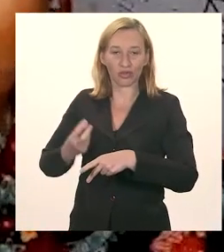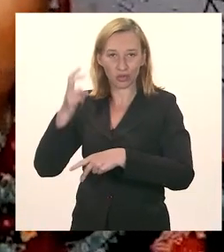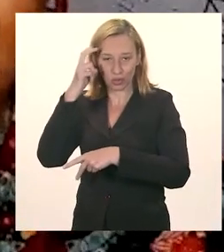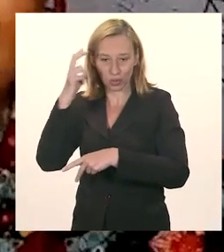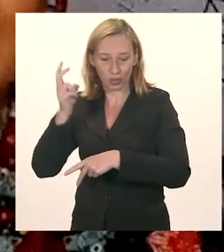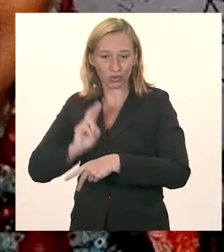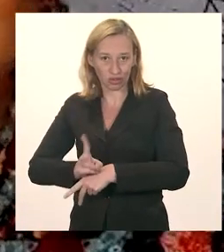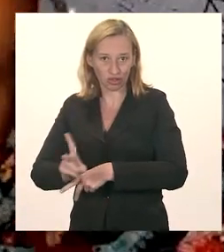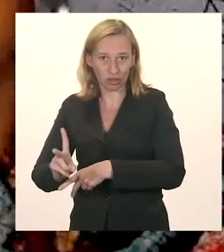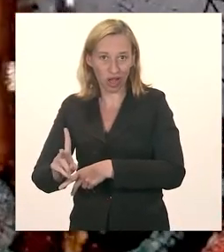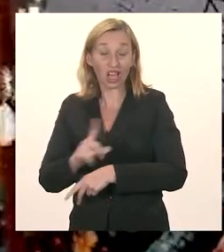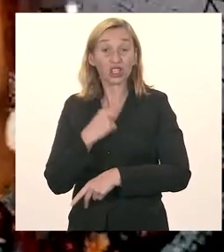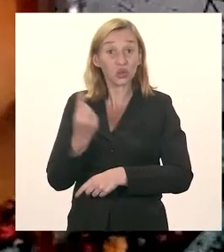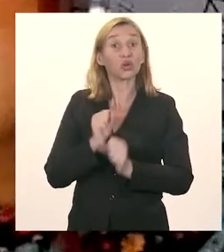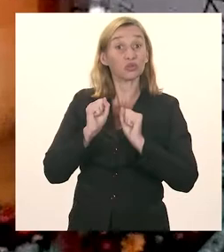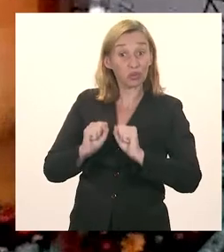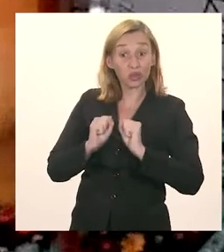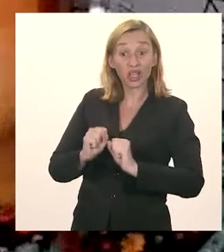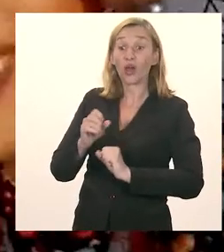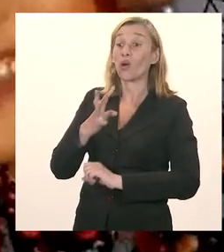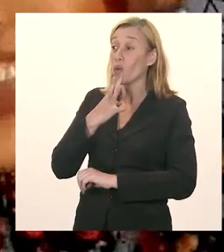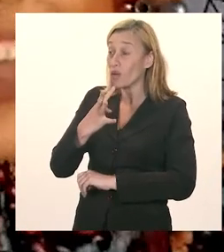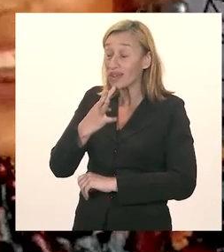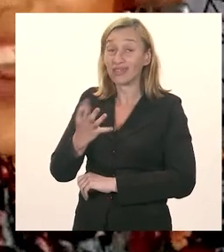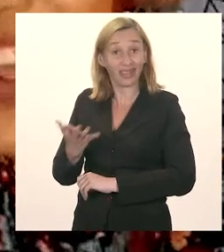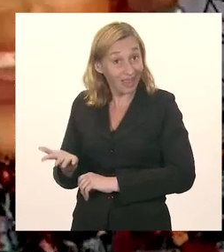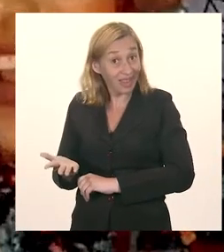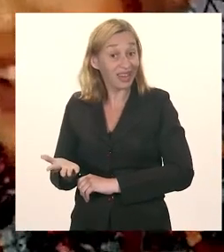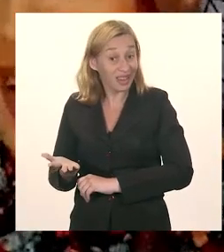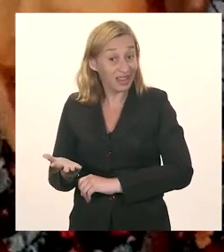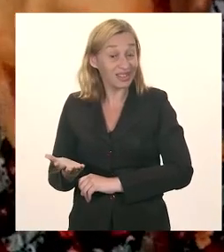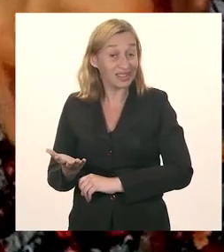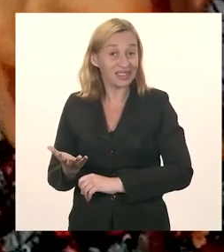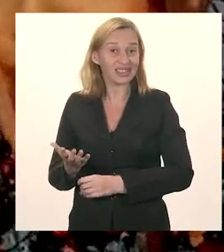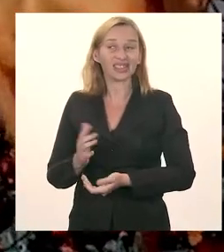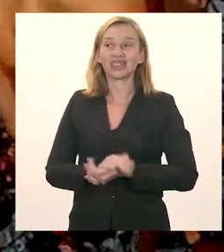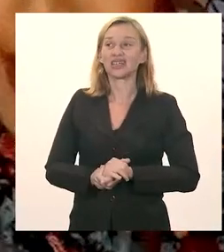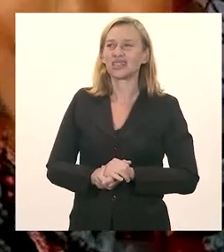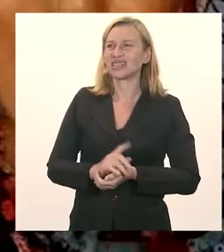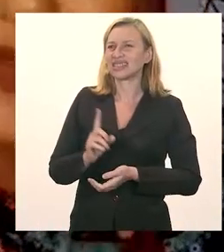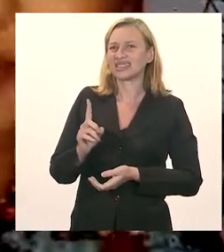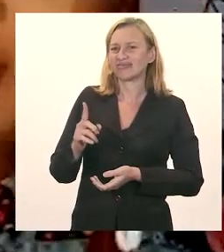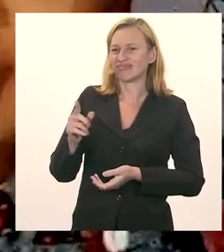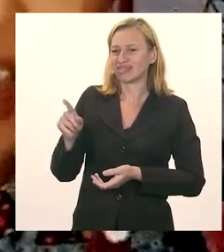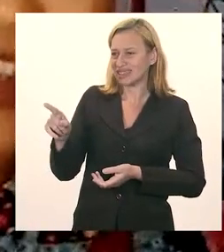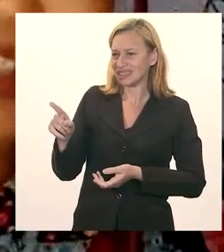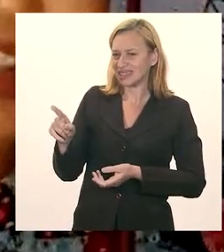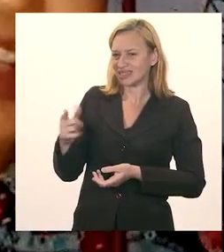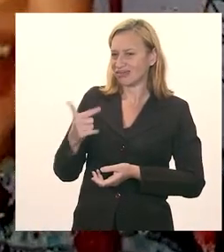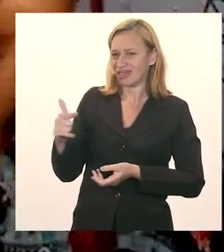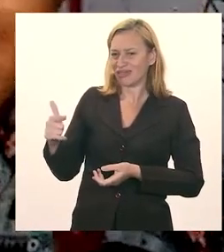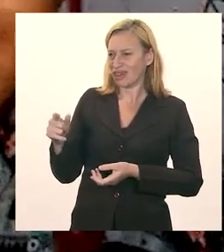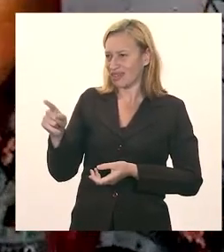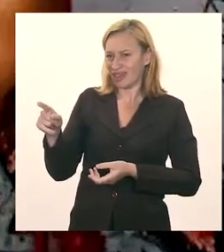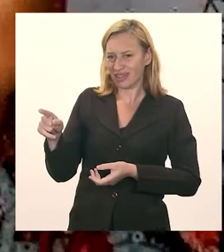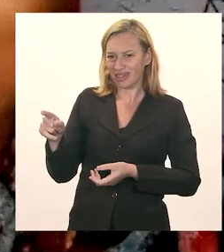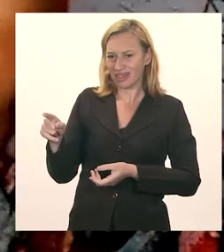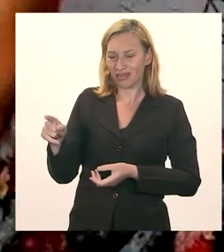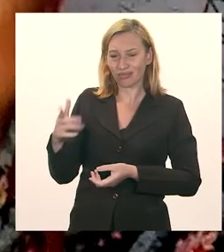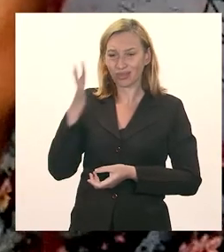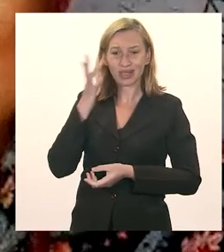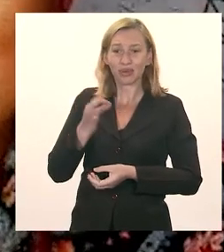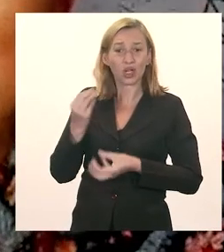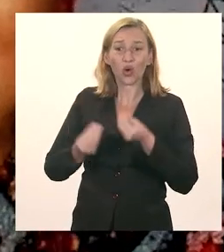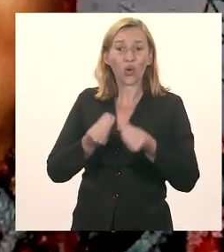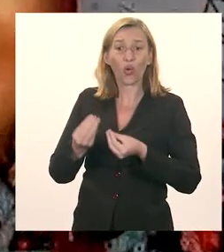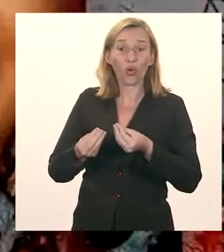nossa cultura e da gente poder conhecer isso, sabe? Porque se não fossem eles, a gente